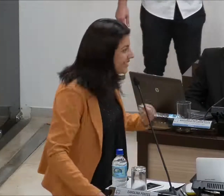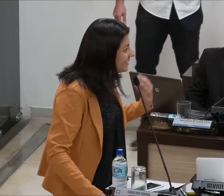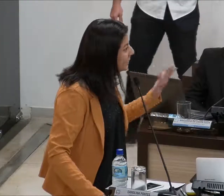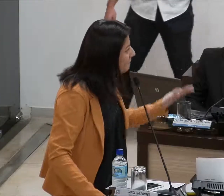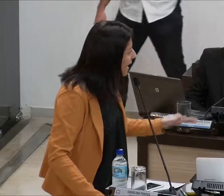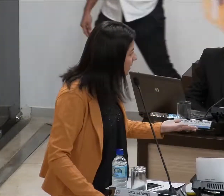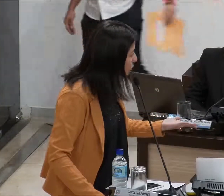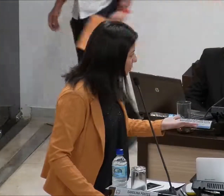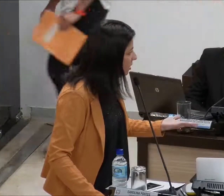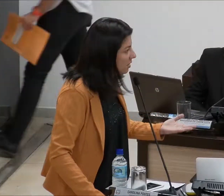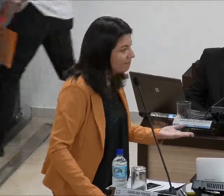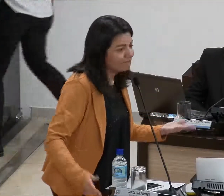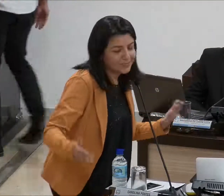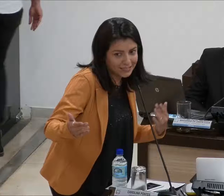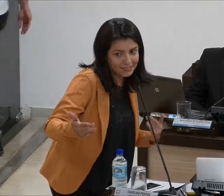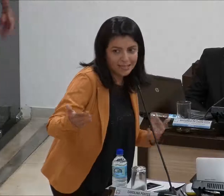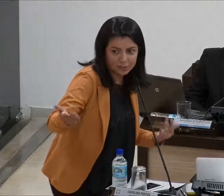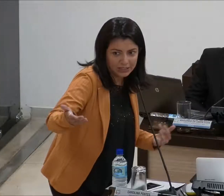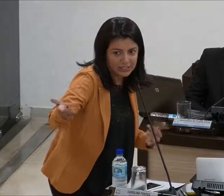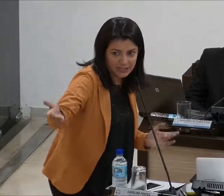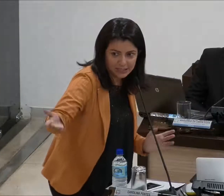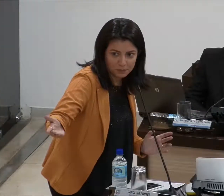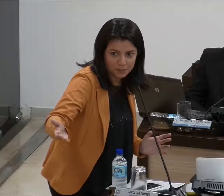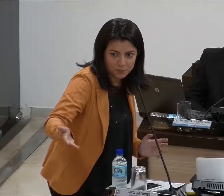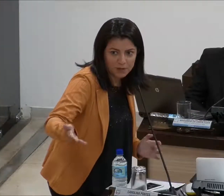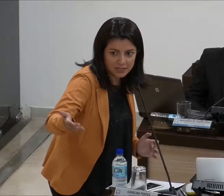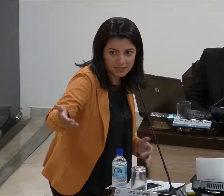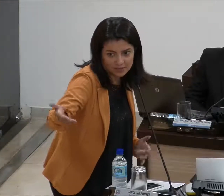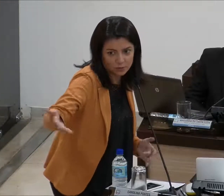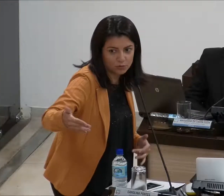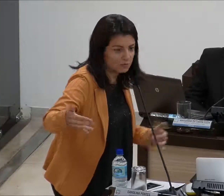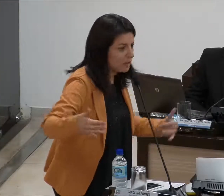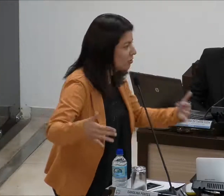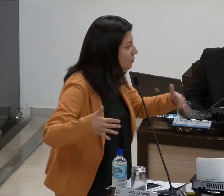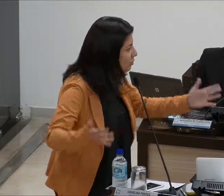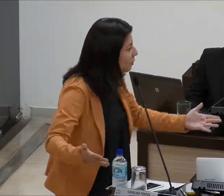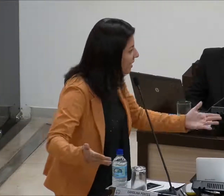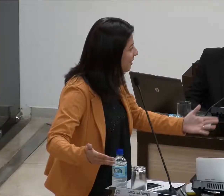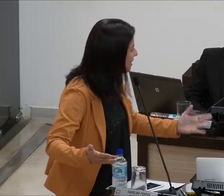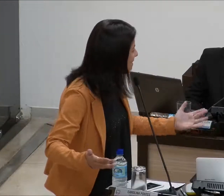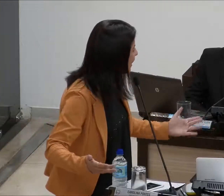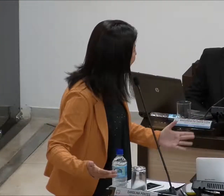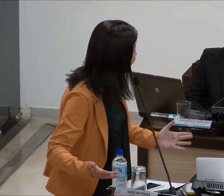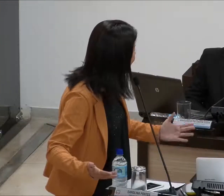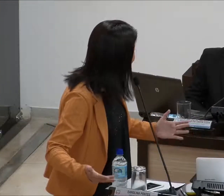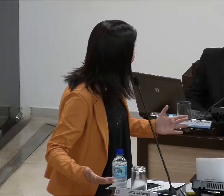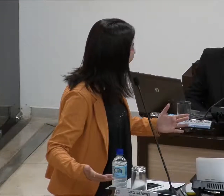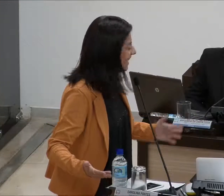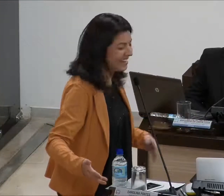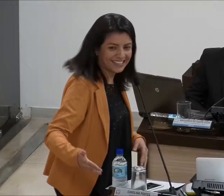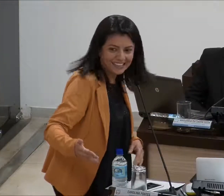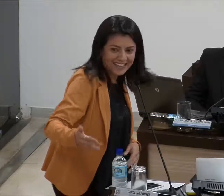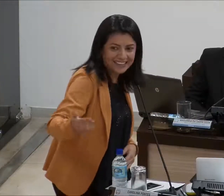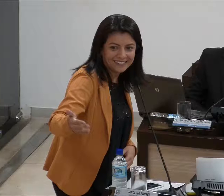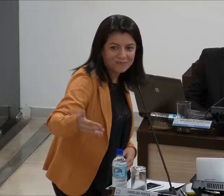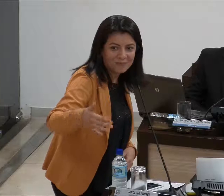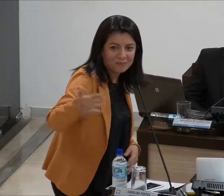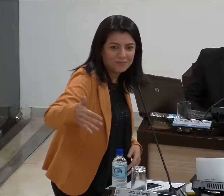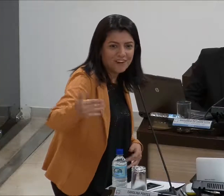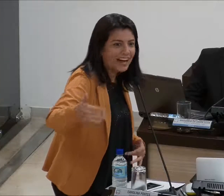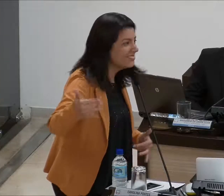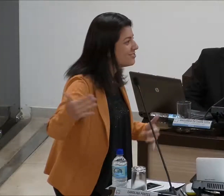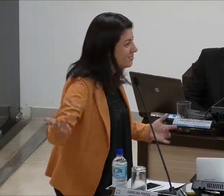número exacerbado, que daí eu já nem sei as expressões, né, que são eu chamo de bueiro, né, mas